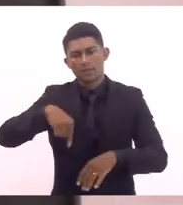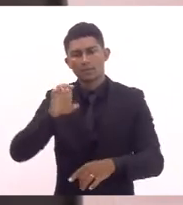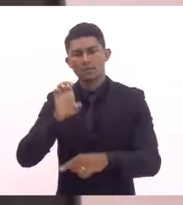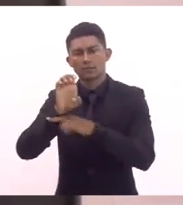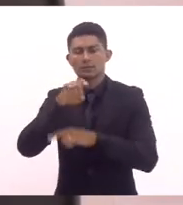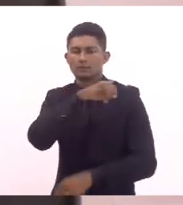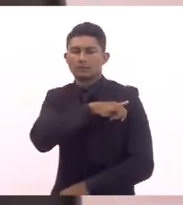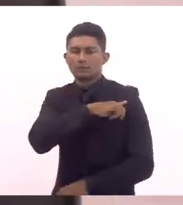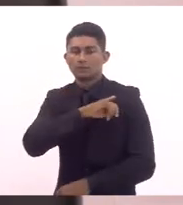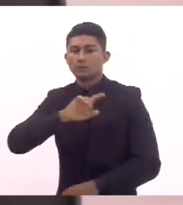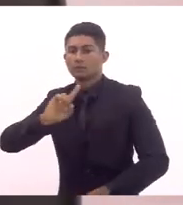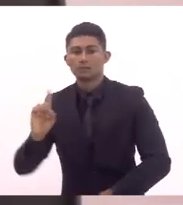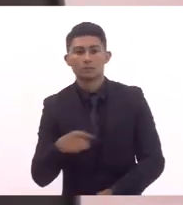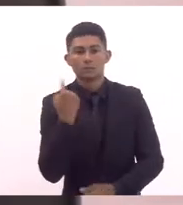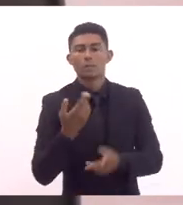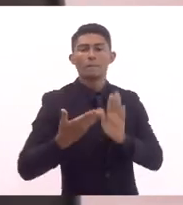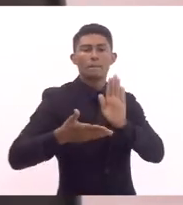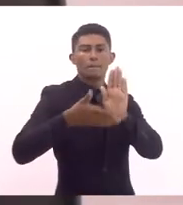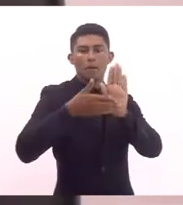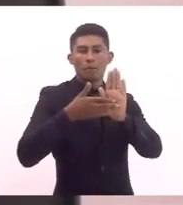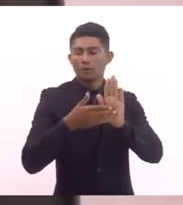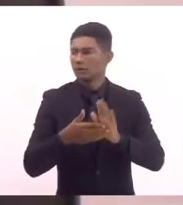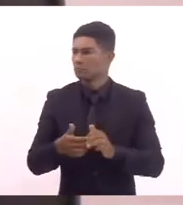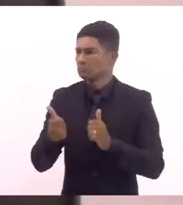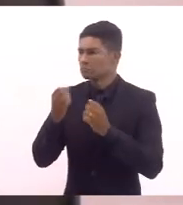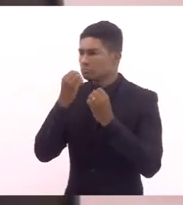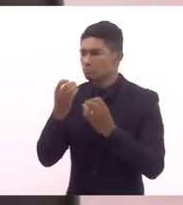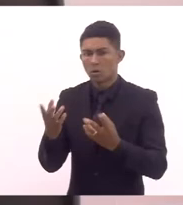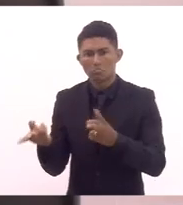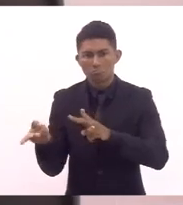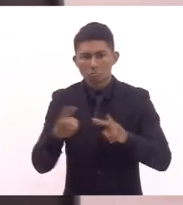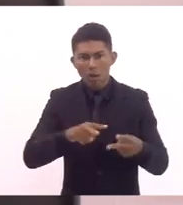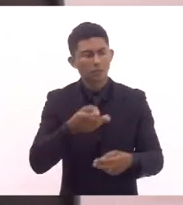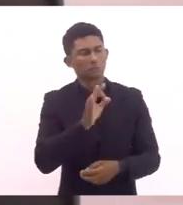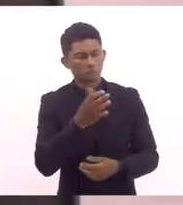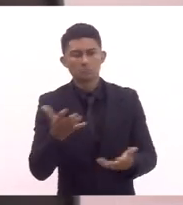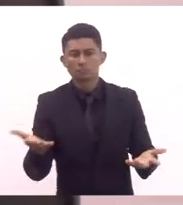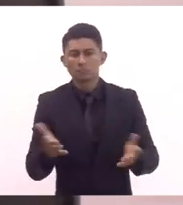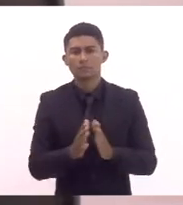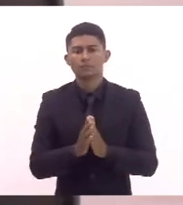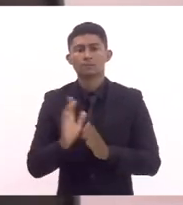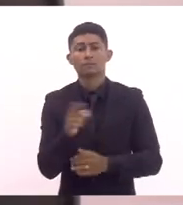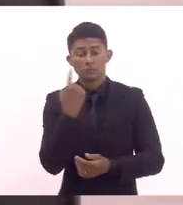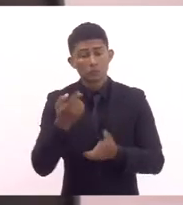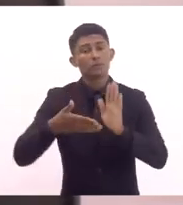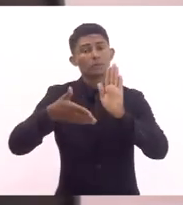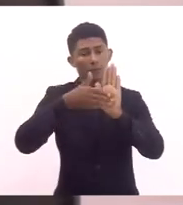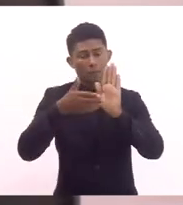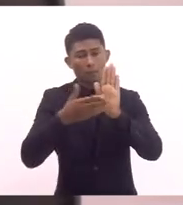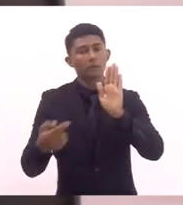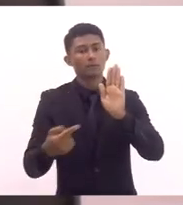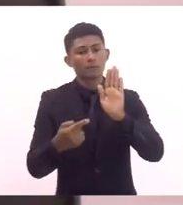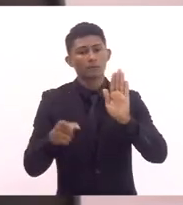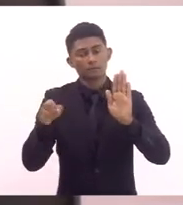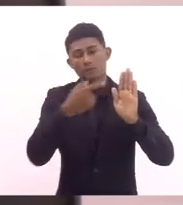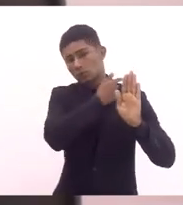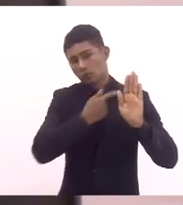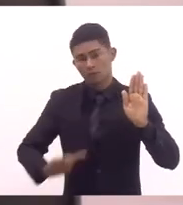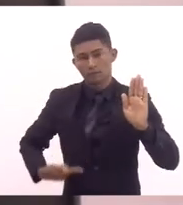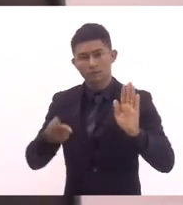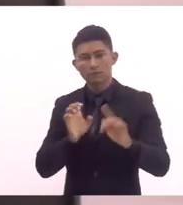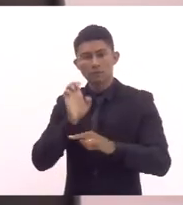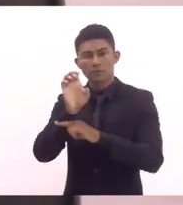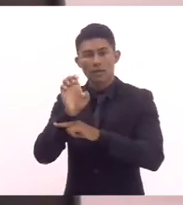gente enquanto CD em frente vamo lá me abra que a gente a gente inclusive está propondo isso o governo do estado